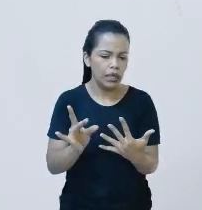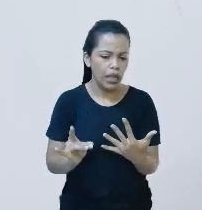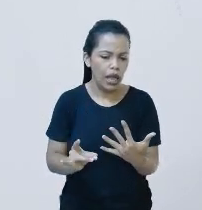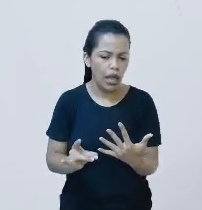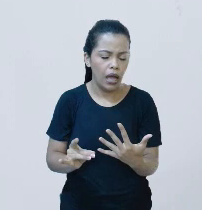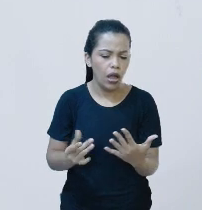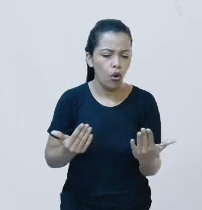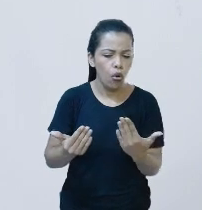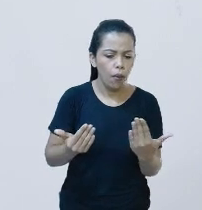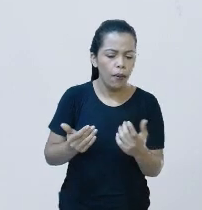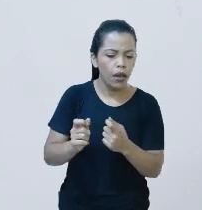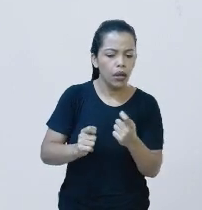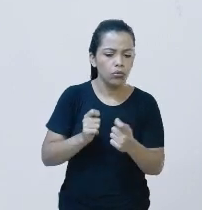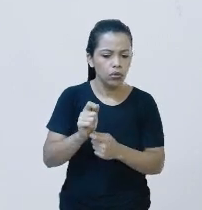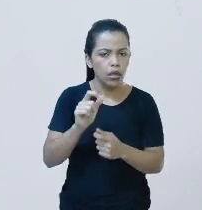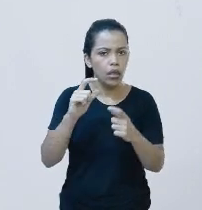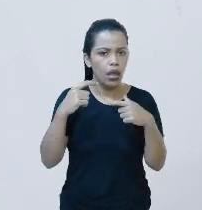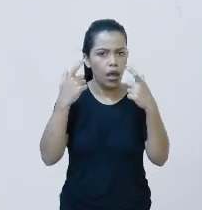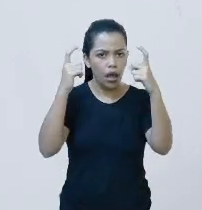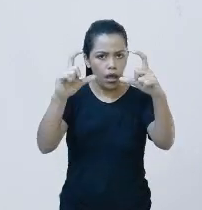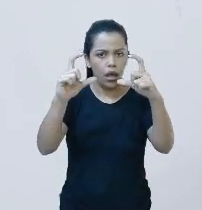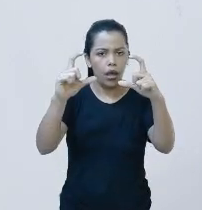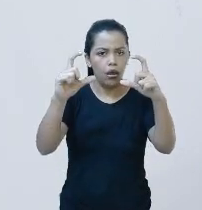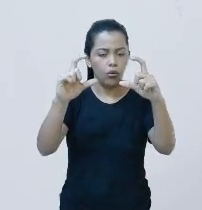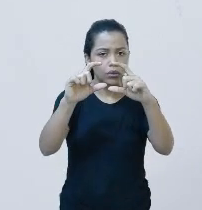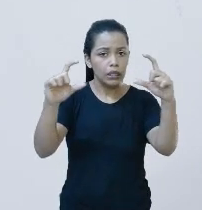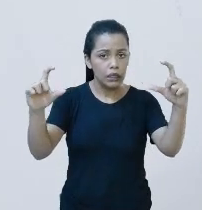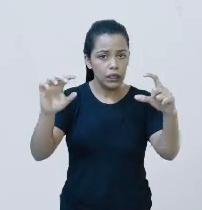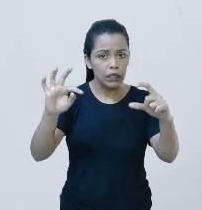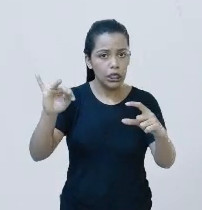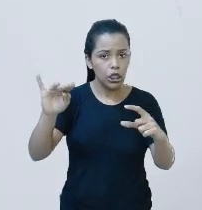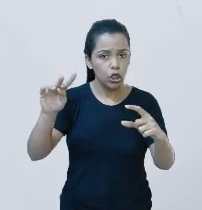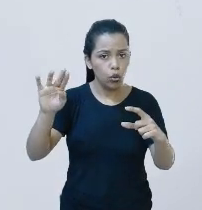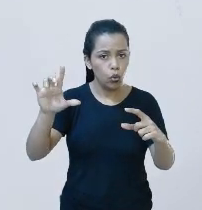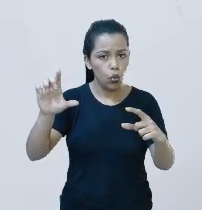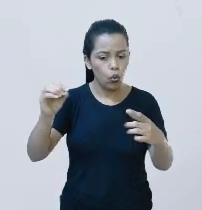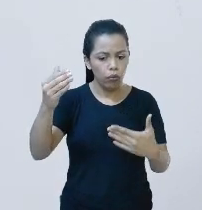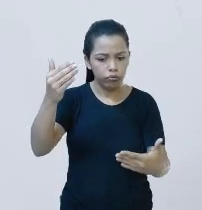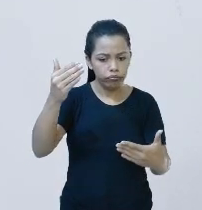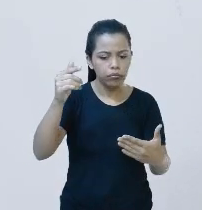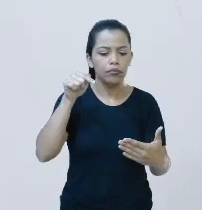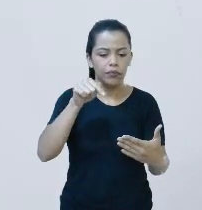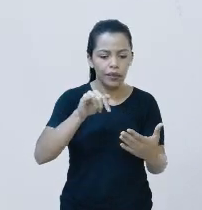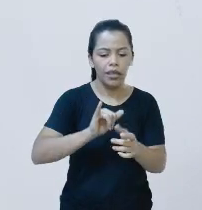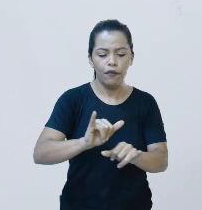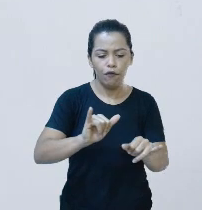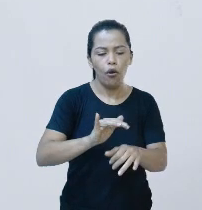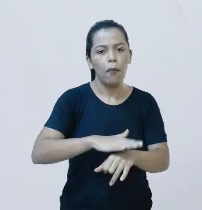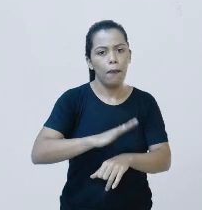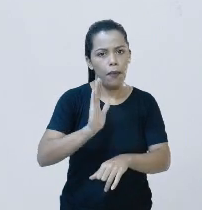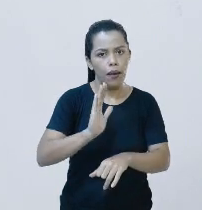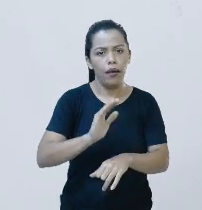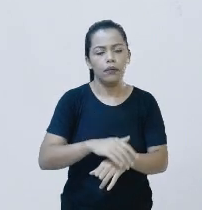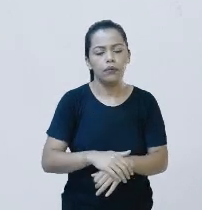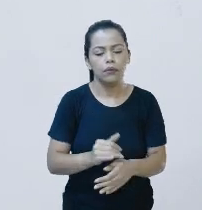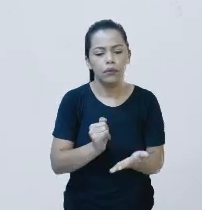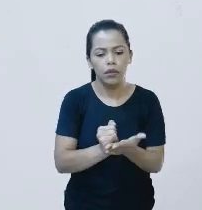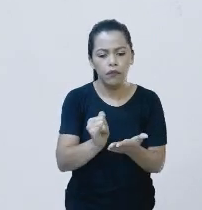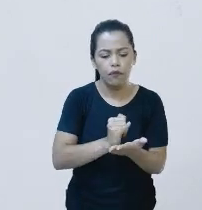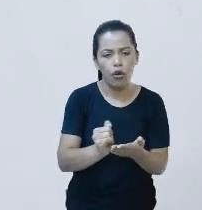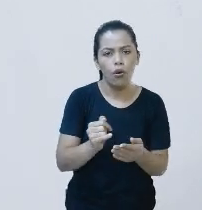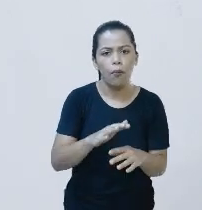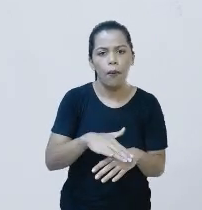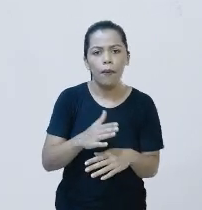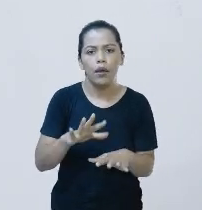detalhada comparado à manchete, tá? Mas ali é um resumo. Então, tá ali as principais informações e no